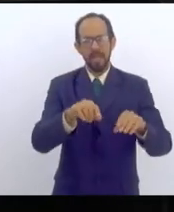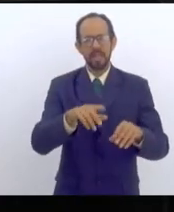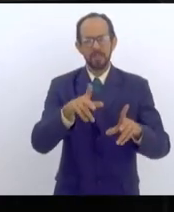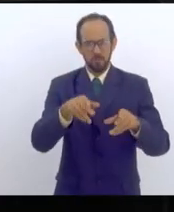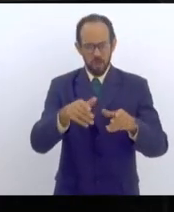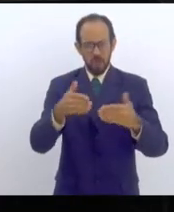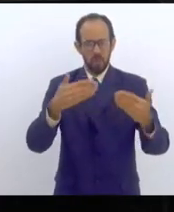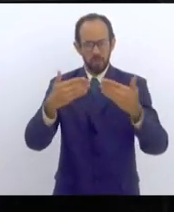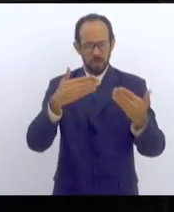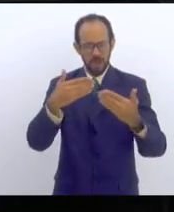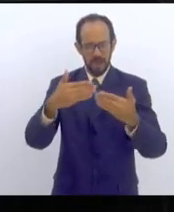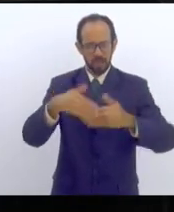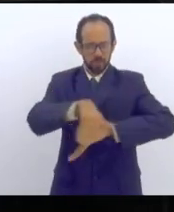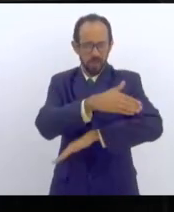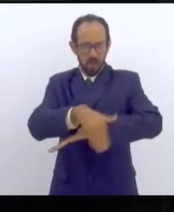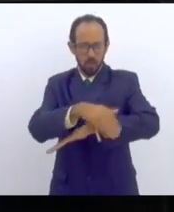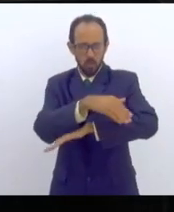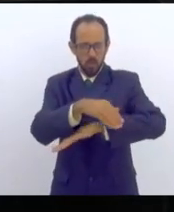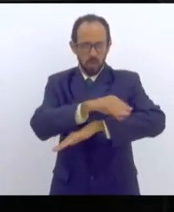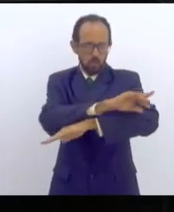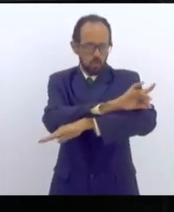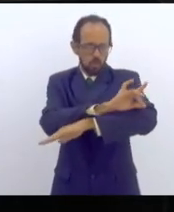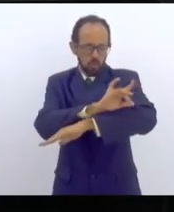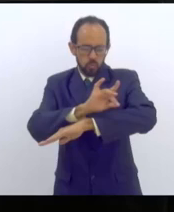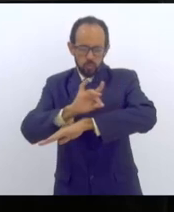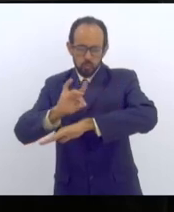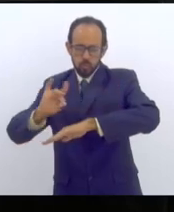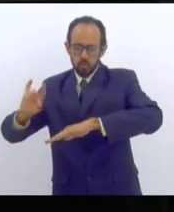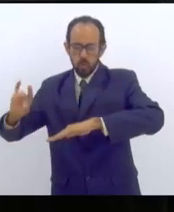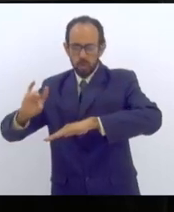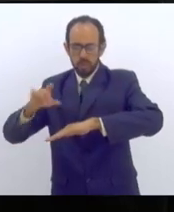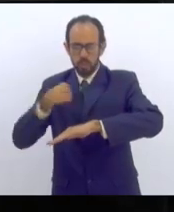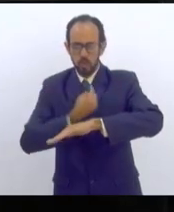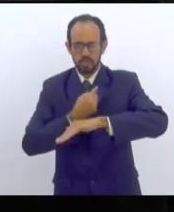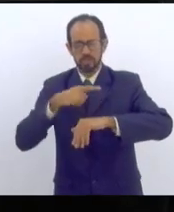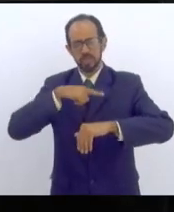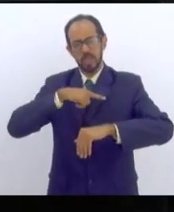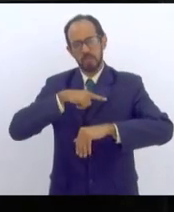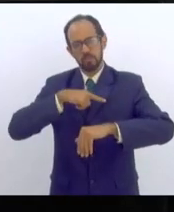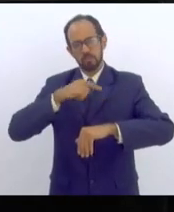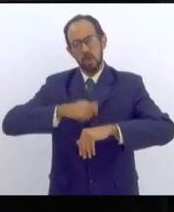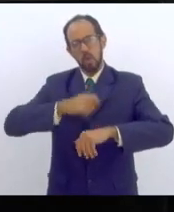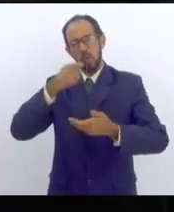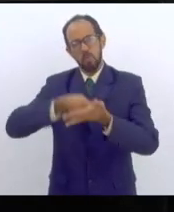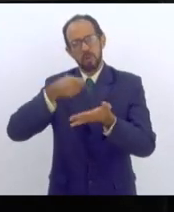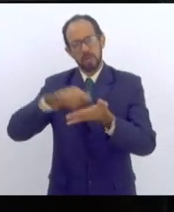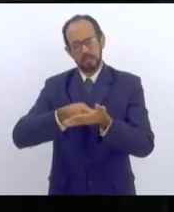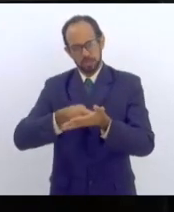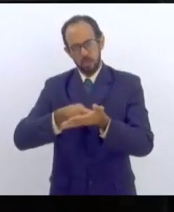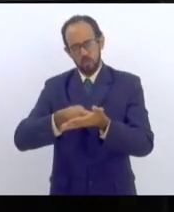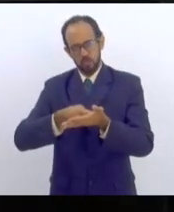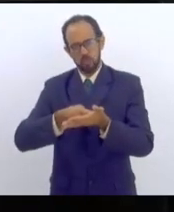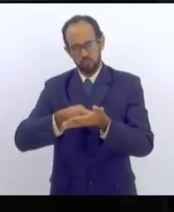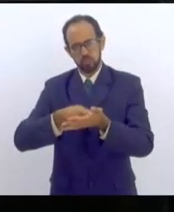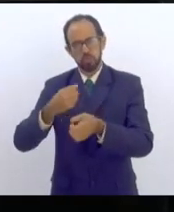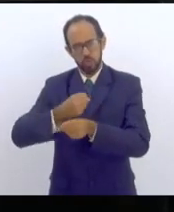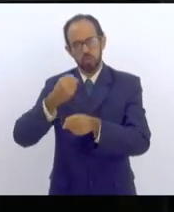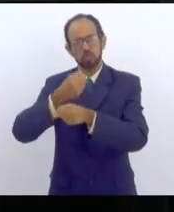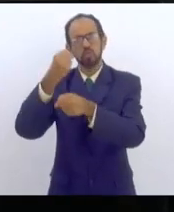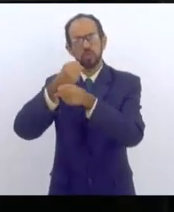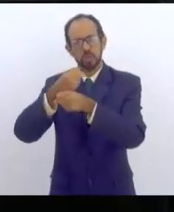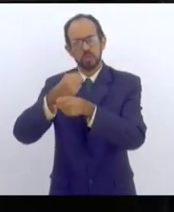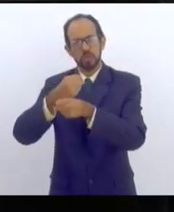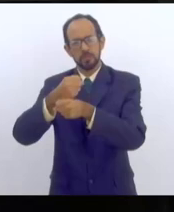nós aqui temos o dever e a responsabilidade de construir, encontrando tanto a